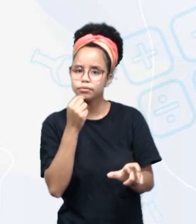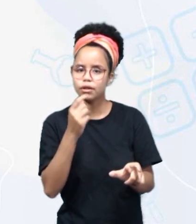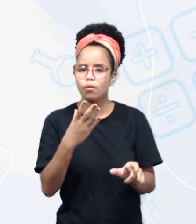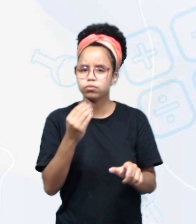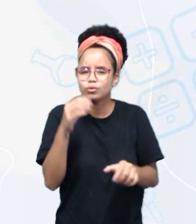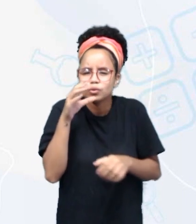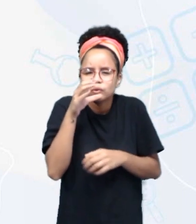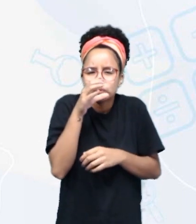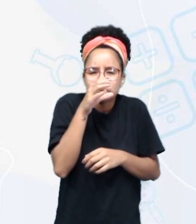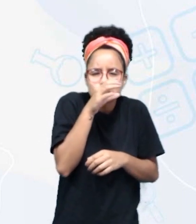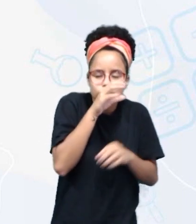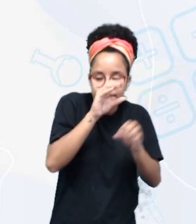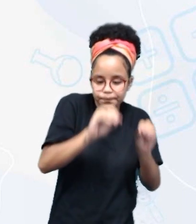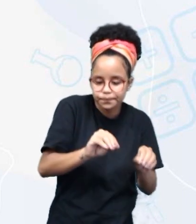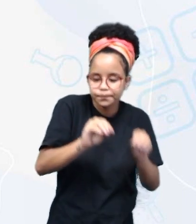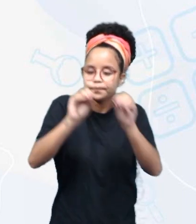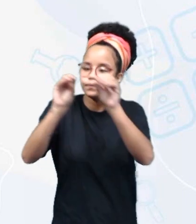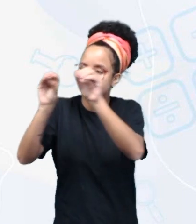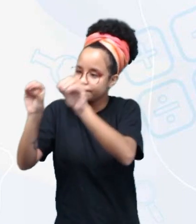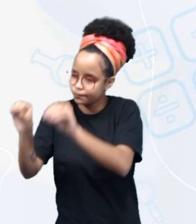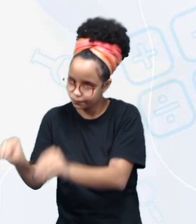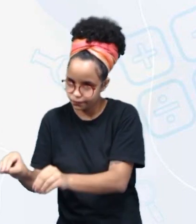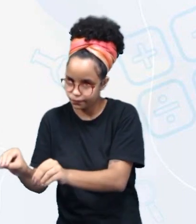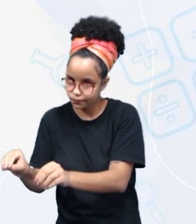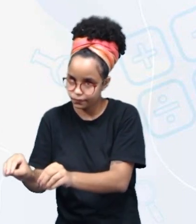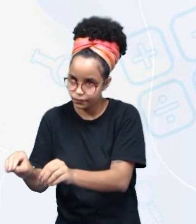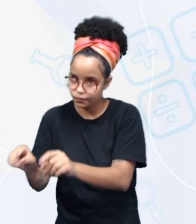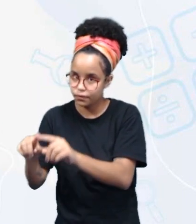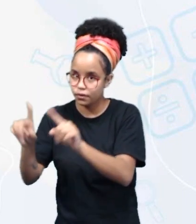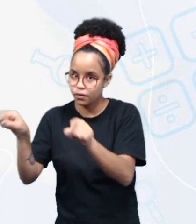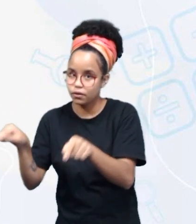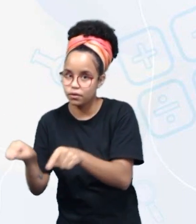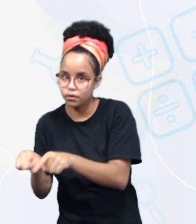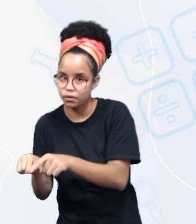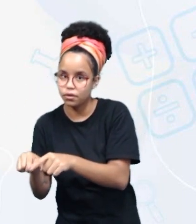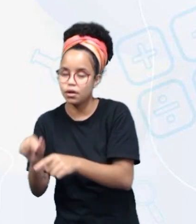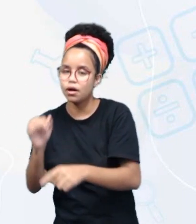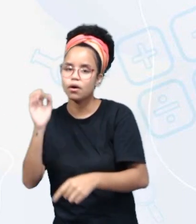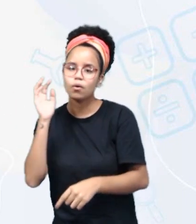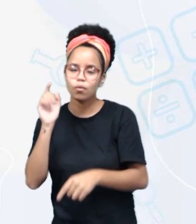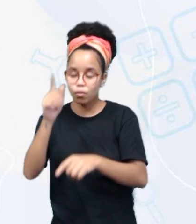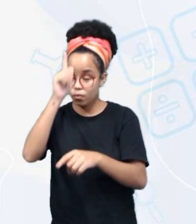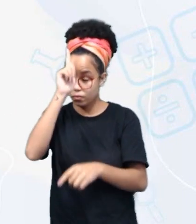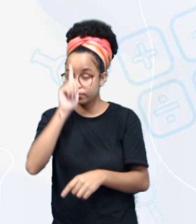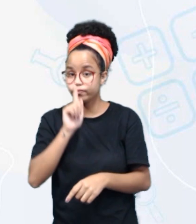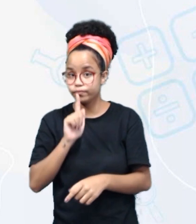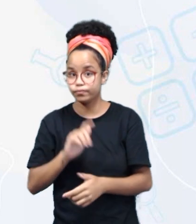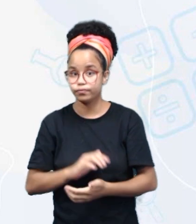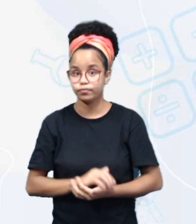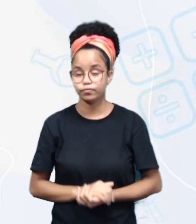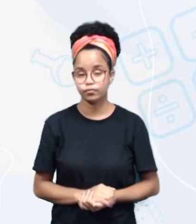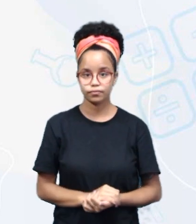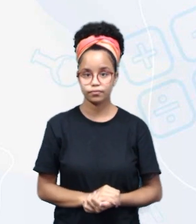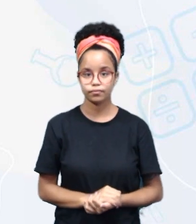mais quente, ele está transferindo o calor para o outro objeto com essa corzinha mais amarelada.